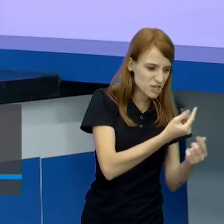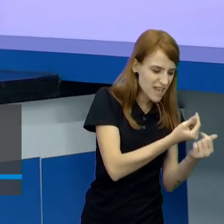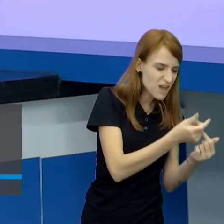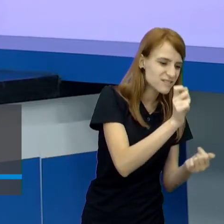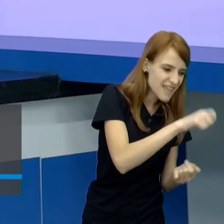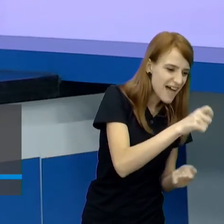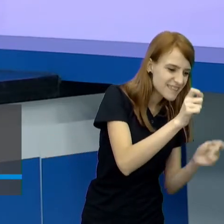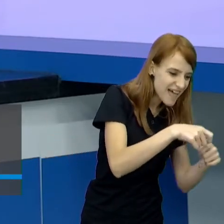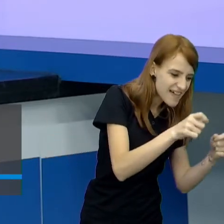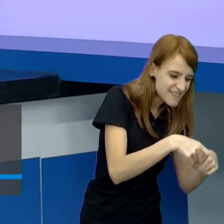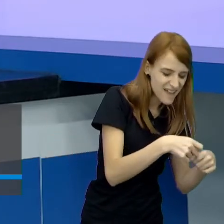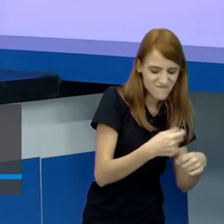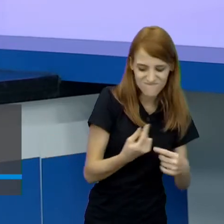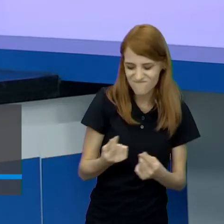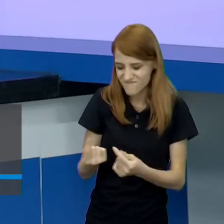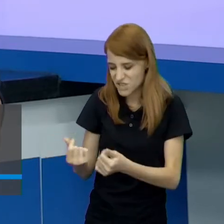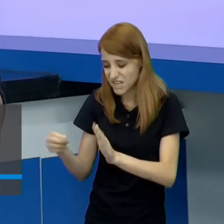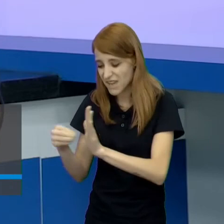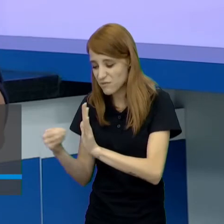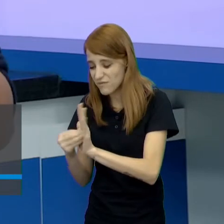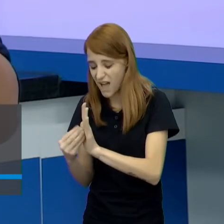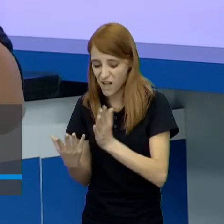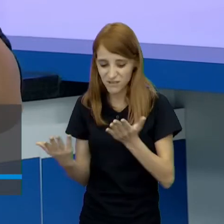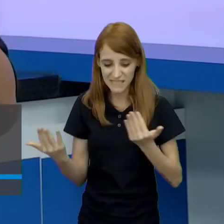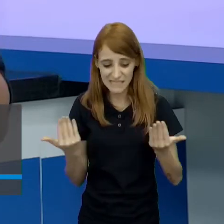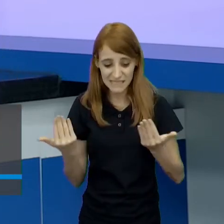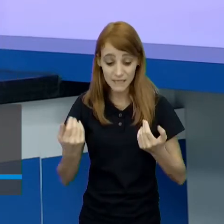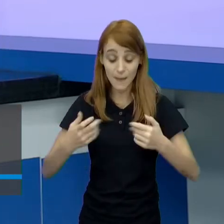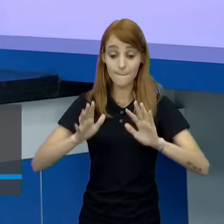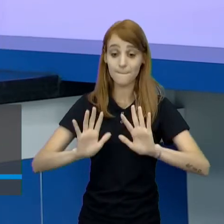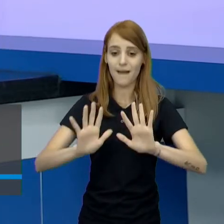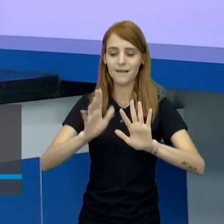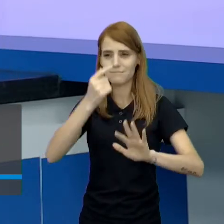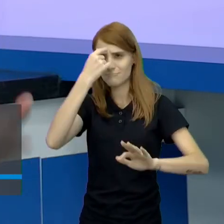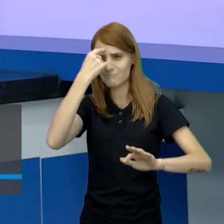sempre tenta procurar o bem-estar, né?